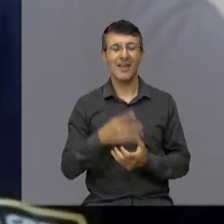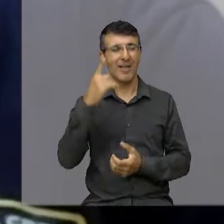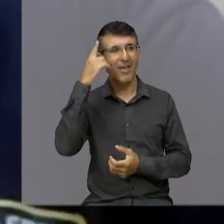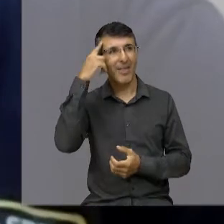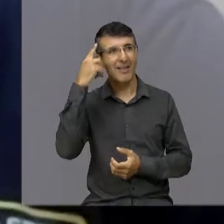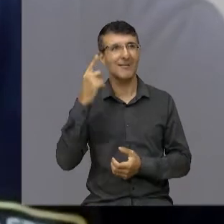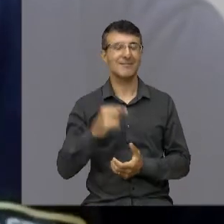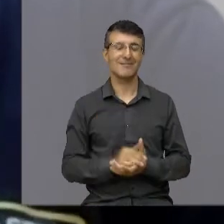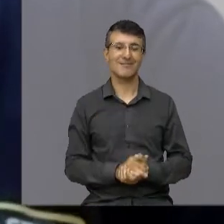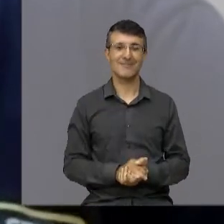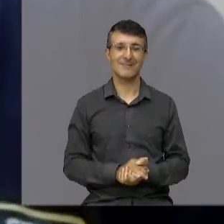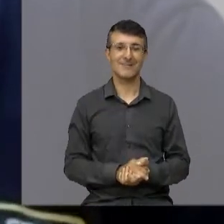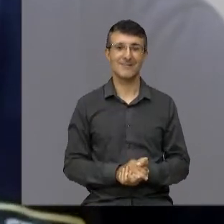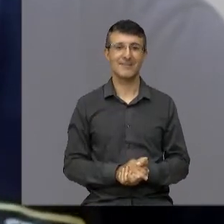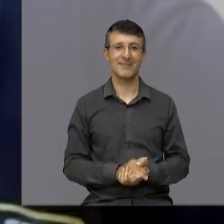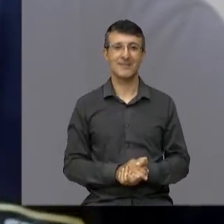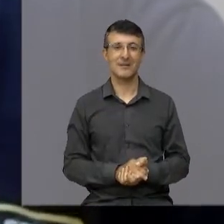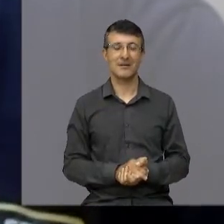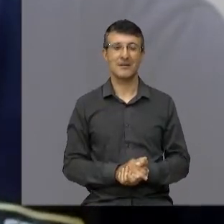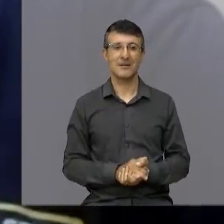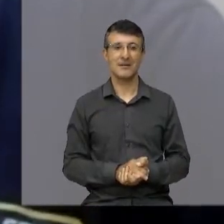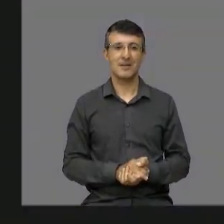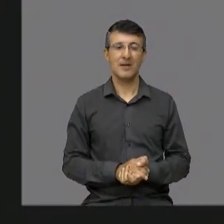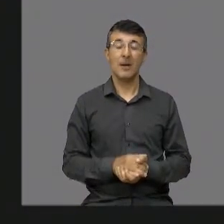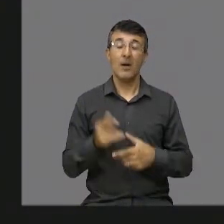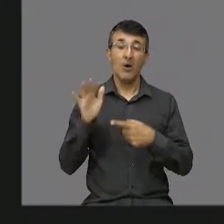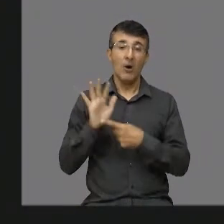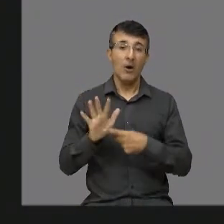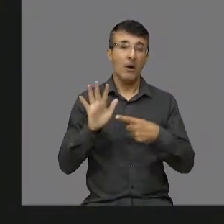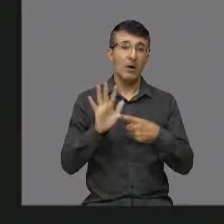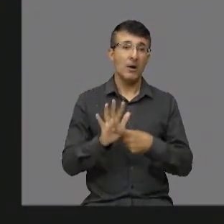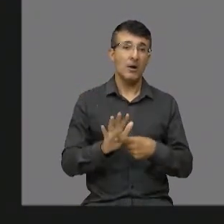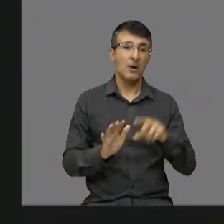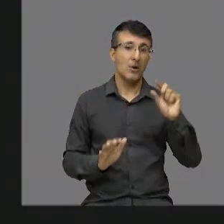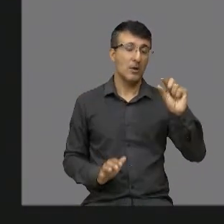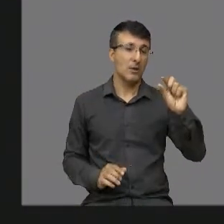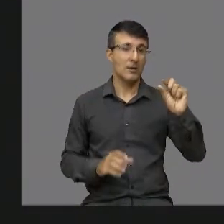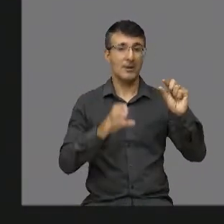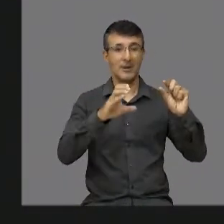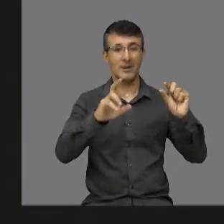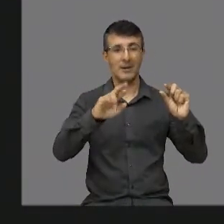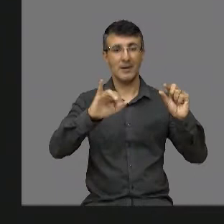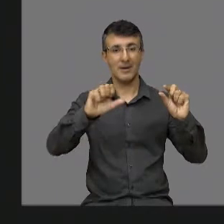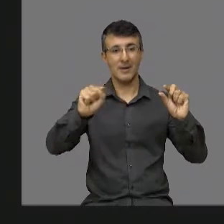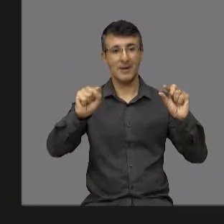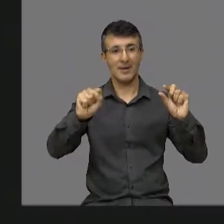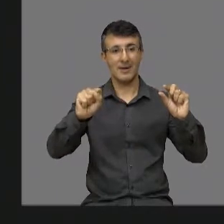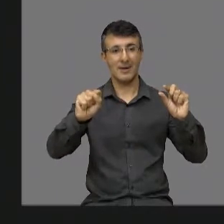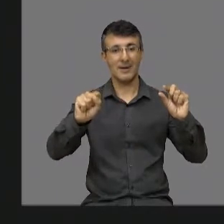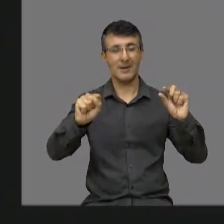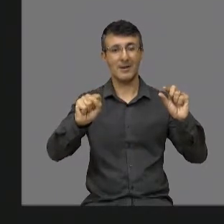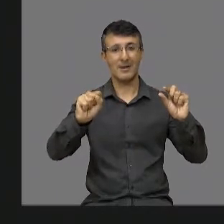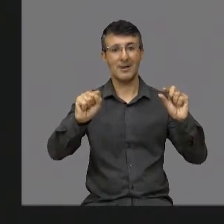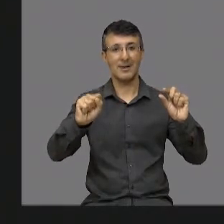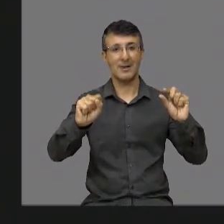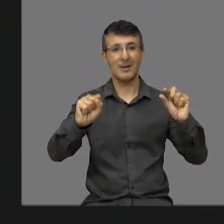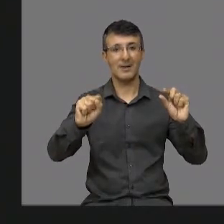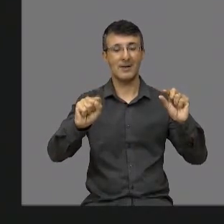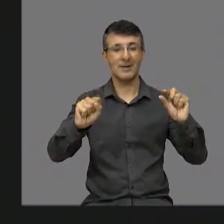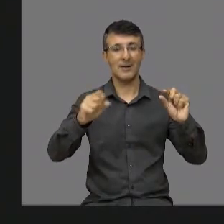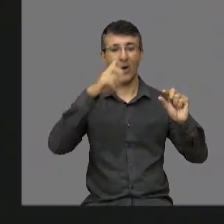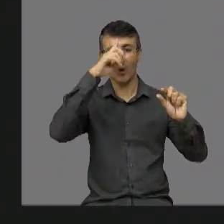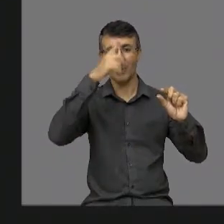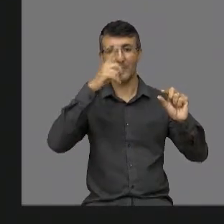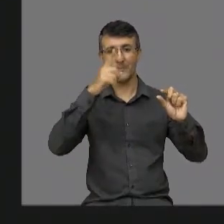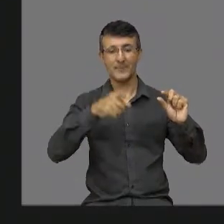dúvida. Eu vou apresentar um pouquinho a Cris aqui, atual subcomandante